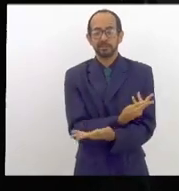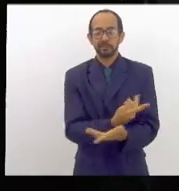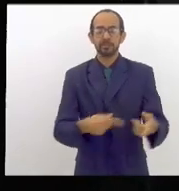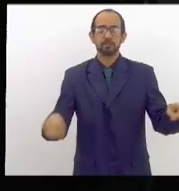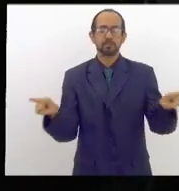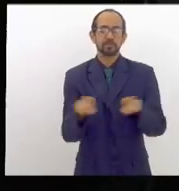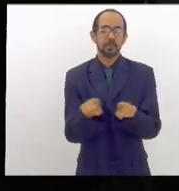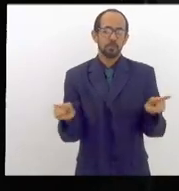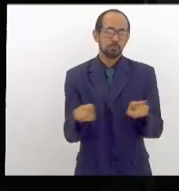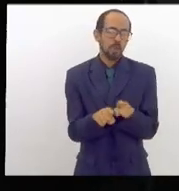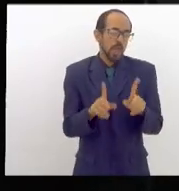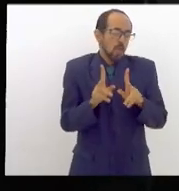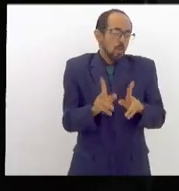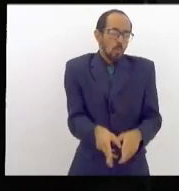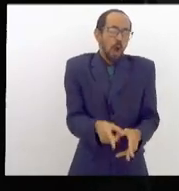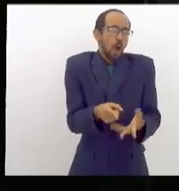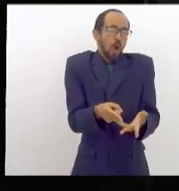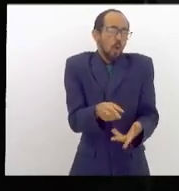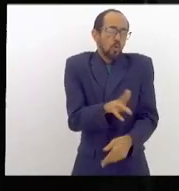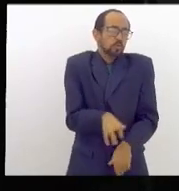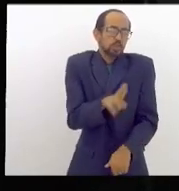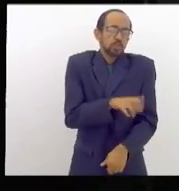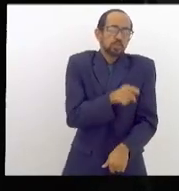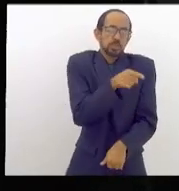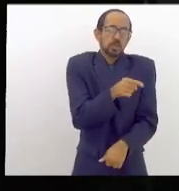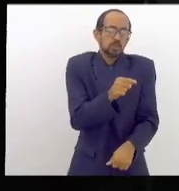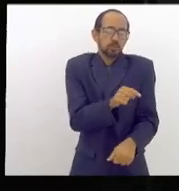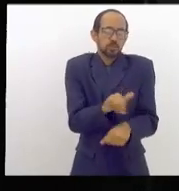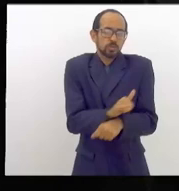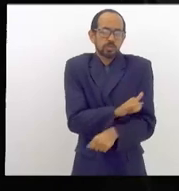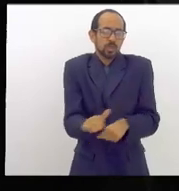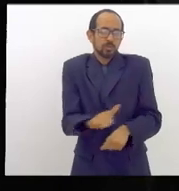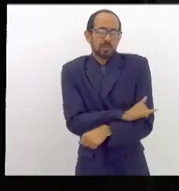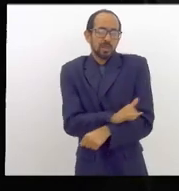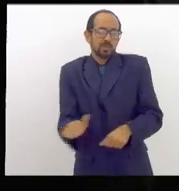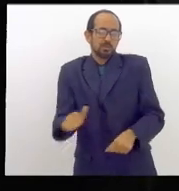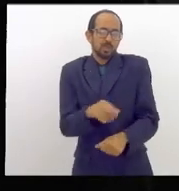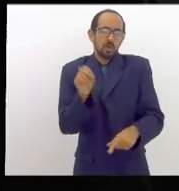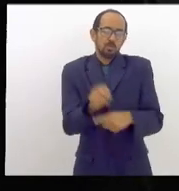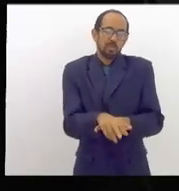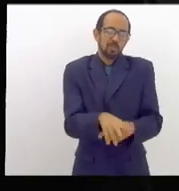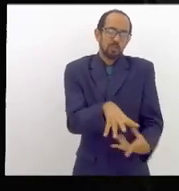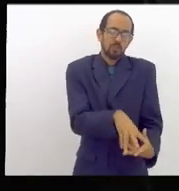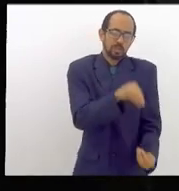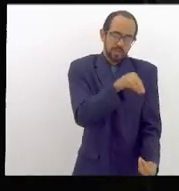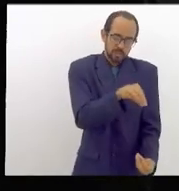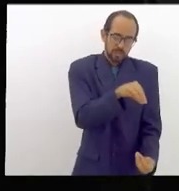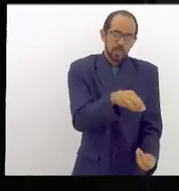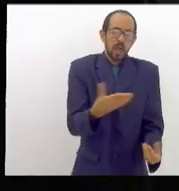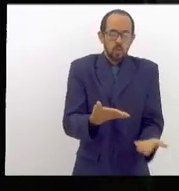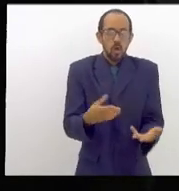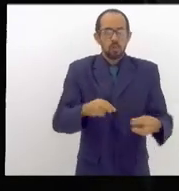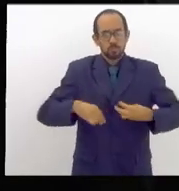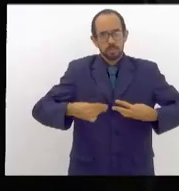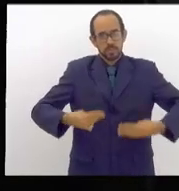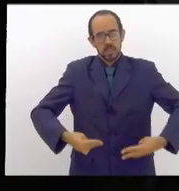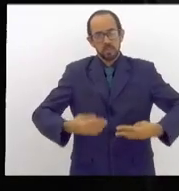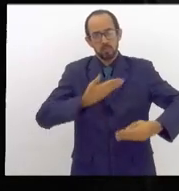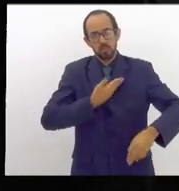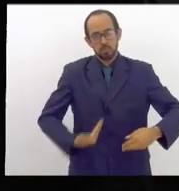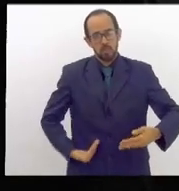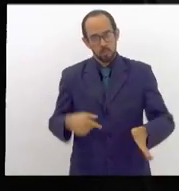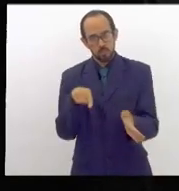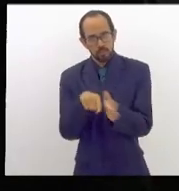nesse tipo de operação que está sendo investigada pelo Ministério Público eleitoral tanto a fundação se perde quanto por isso